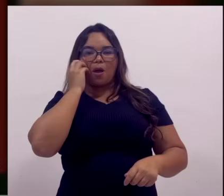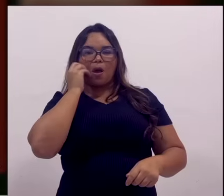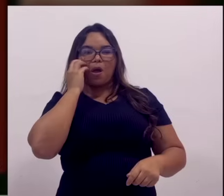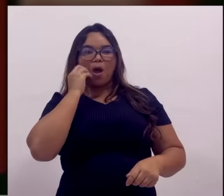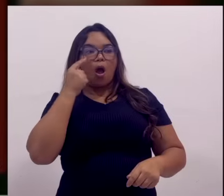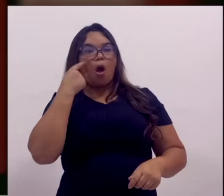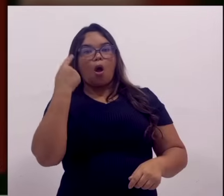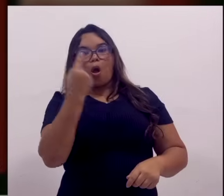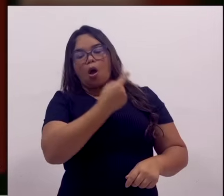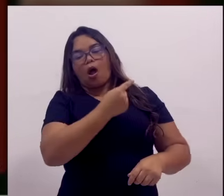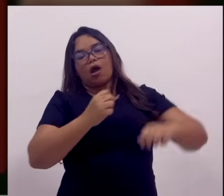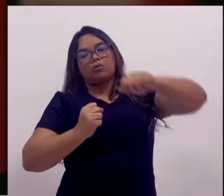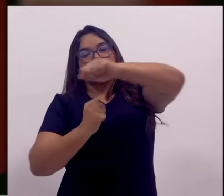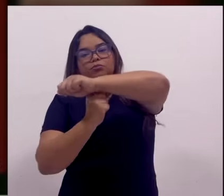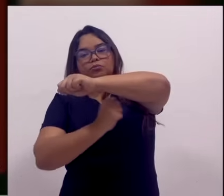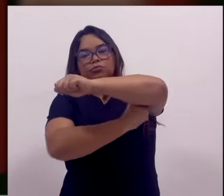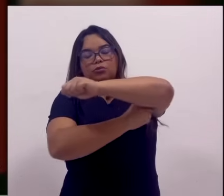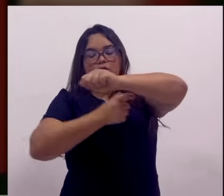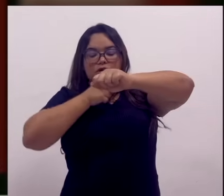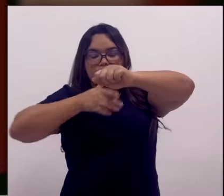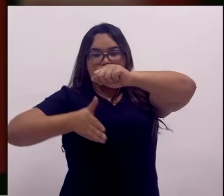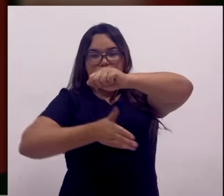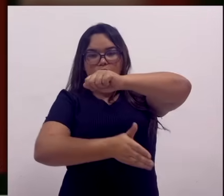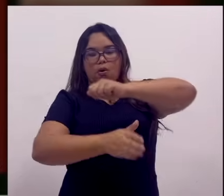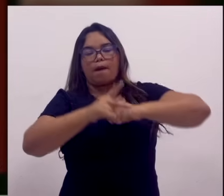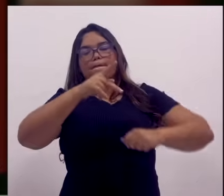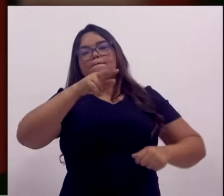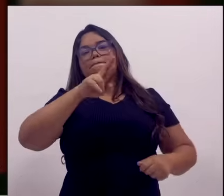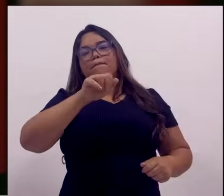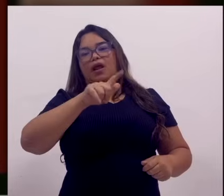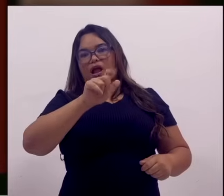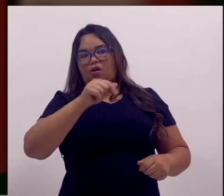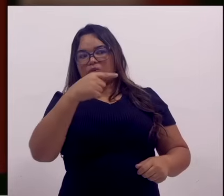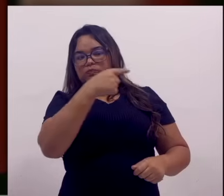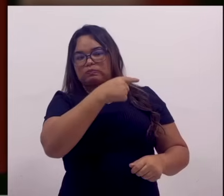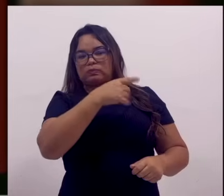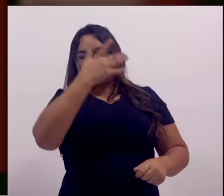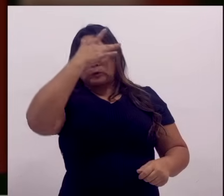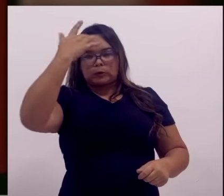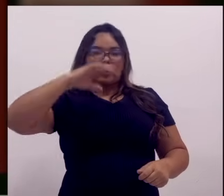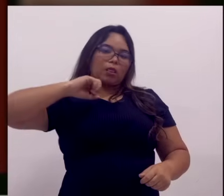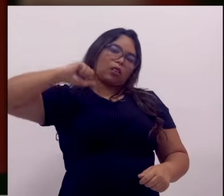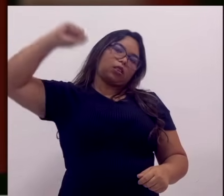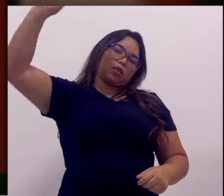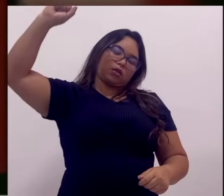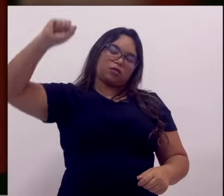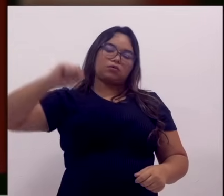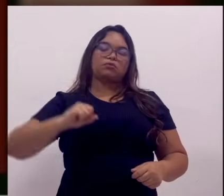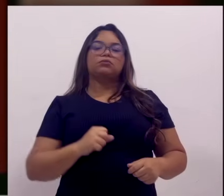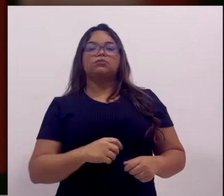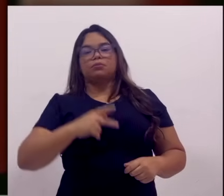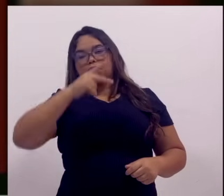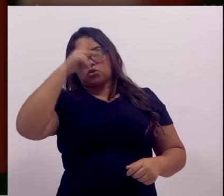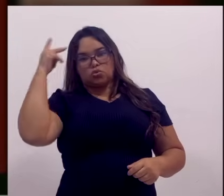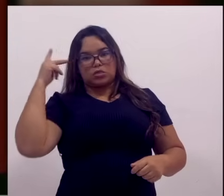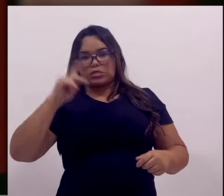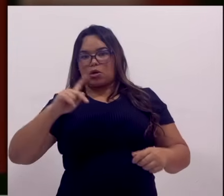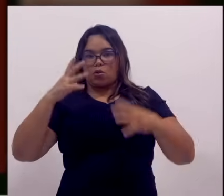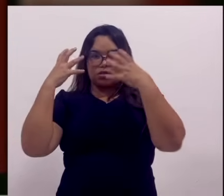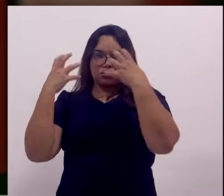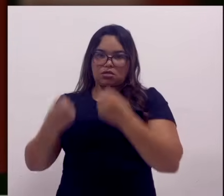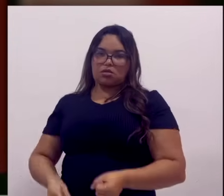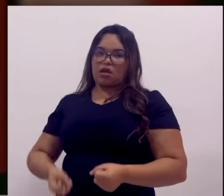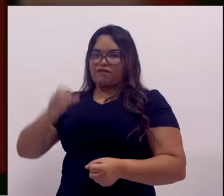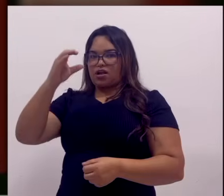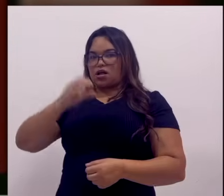está a velha ponte sobre o rio em Praga. E aqui era onde eles dependuravam os corpos dos hussitas, que rejeitavam